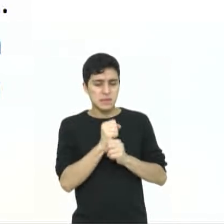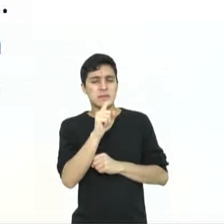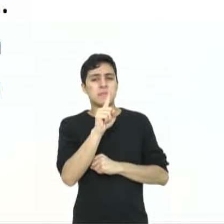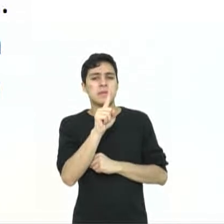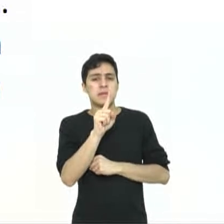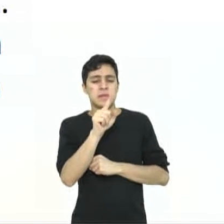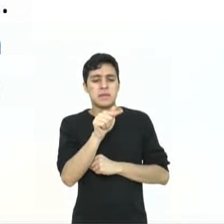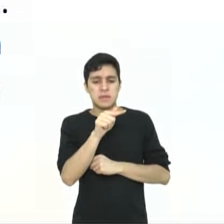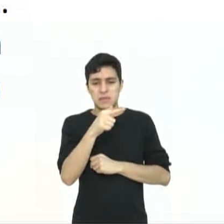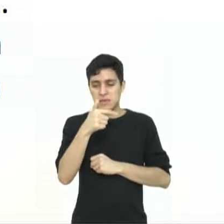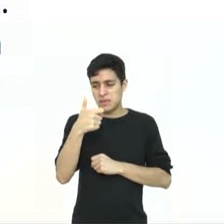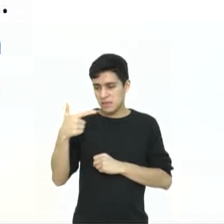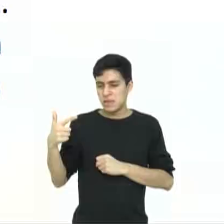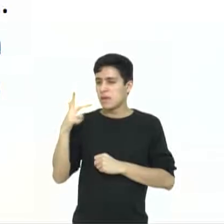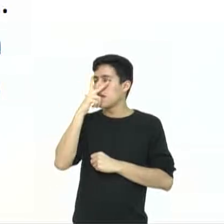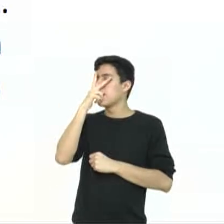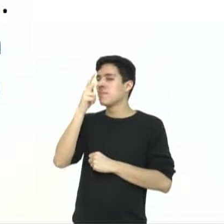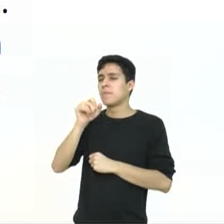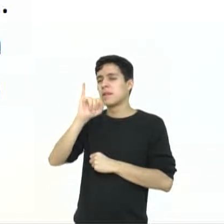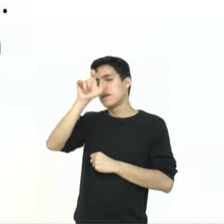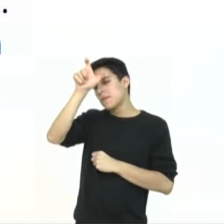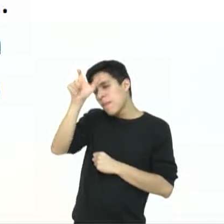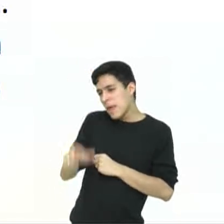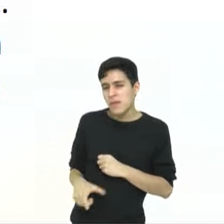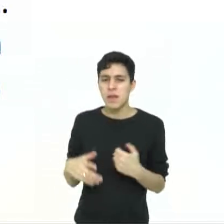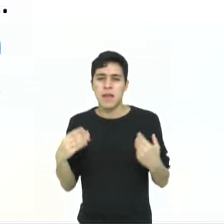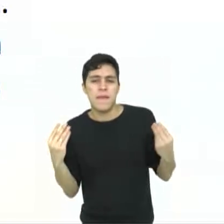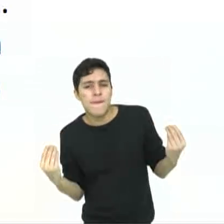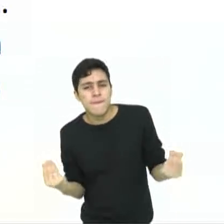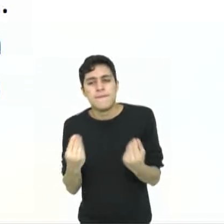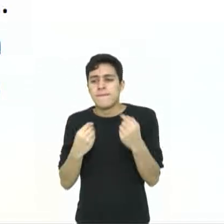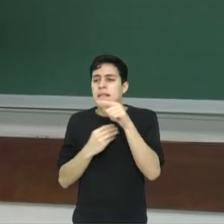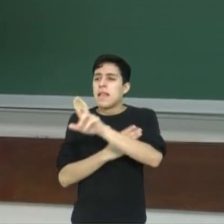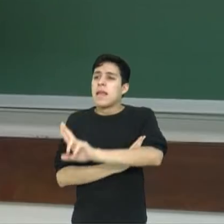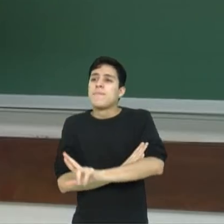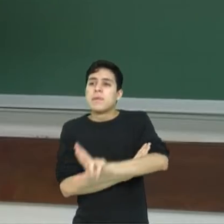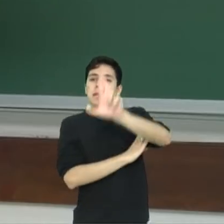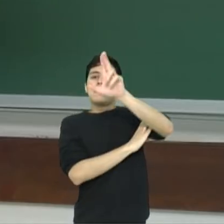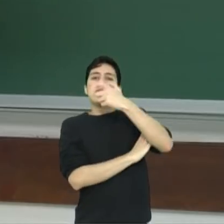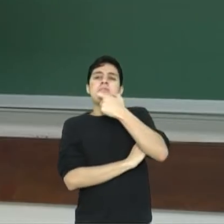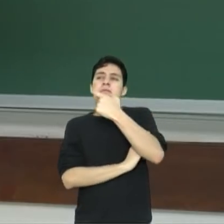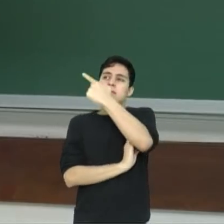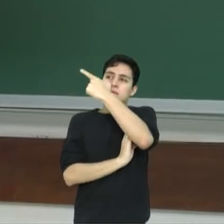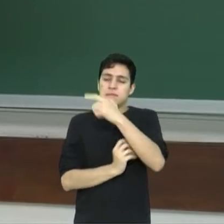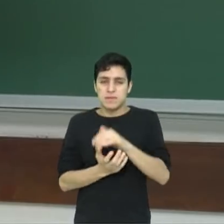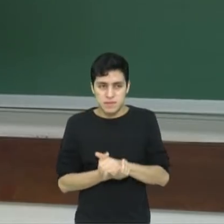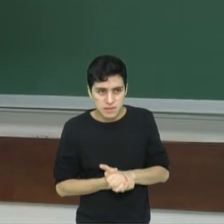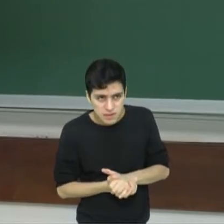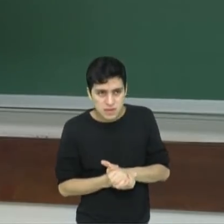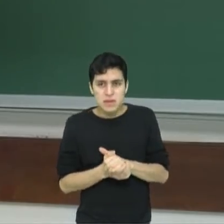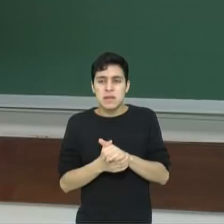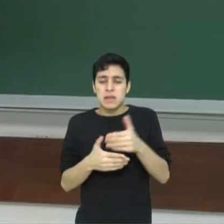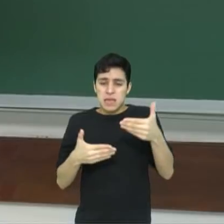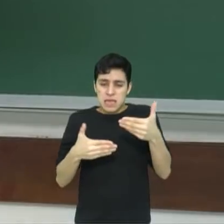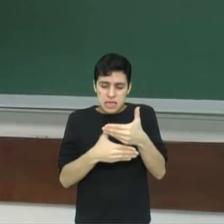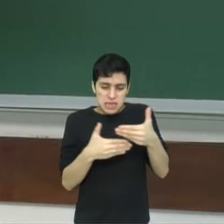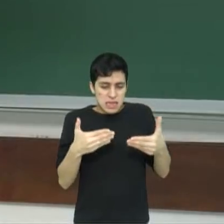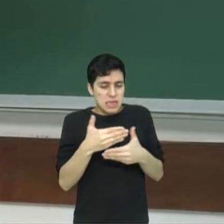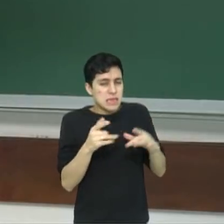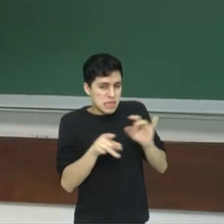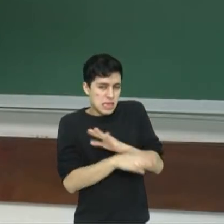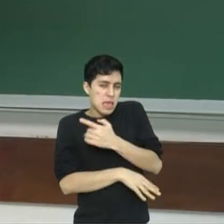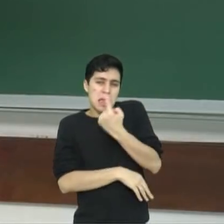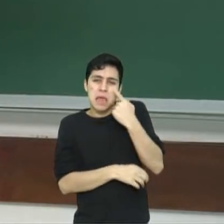criado. Ele é uma espécie de uma personificação. Ele representa a Inglaterra. Eu até termino esse slide comentando da seguinte